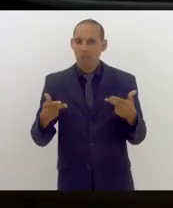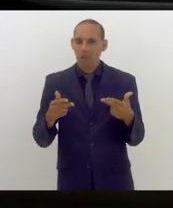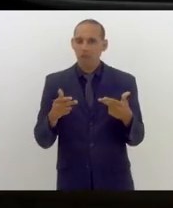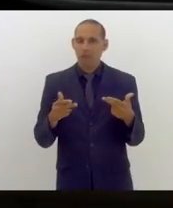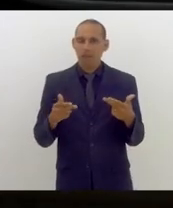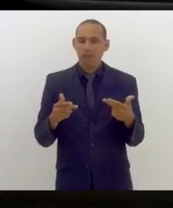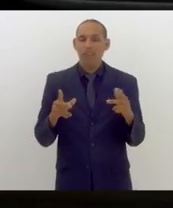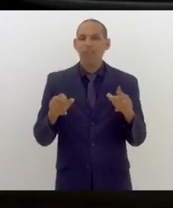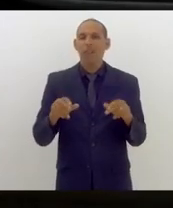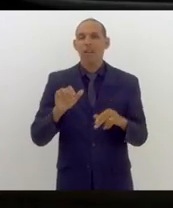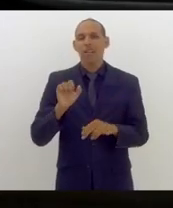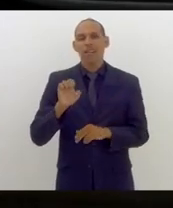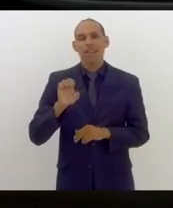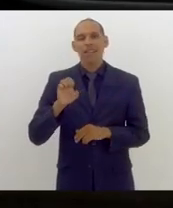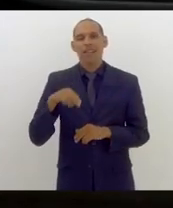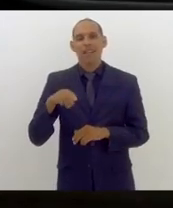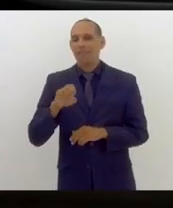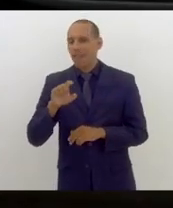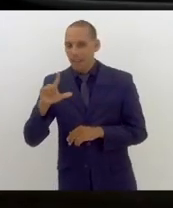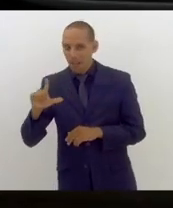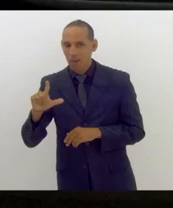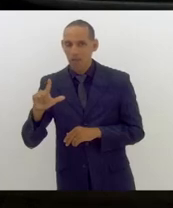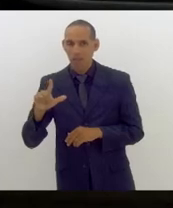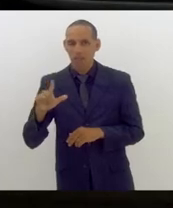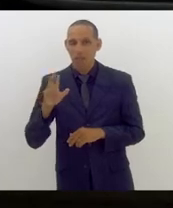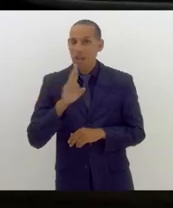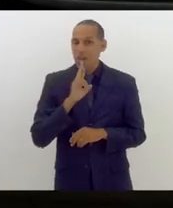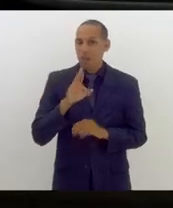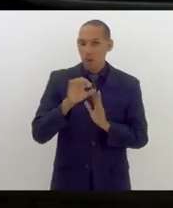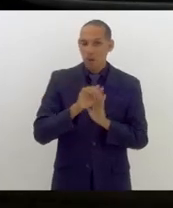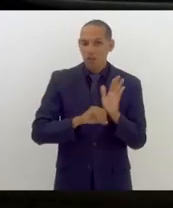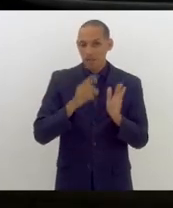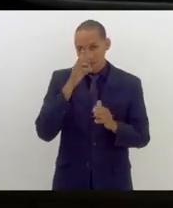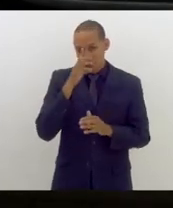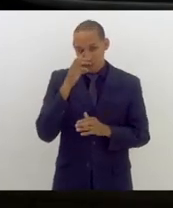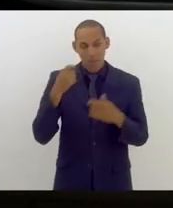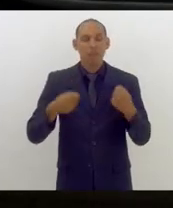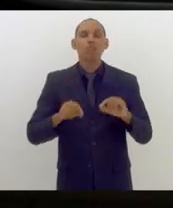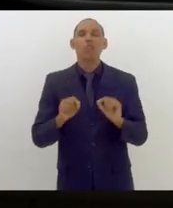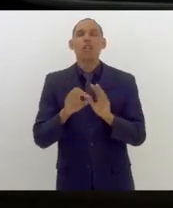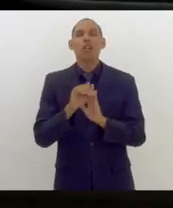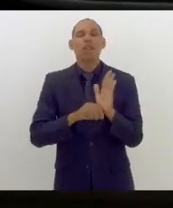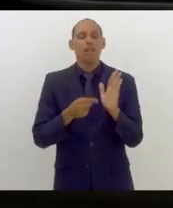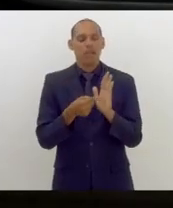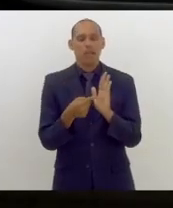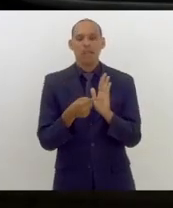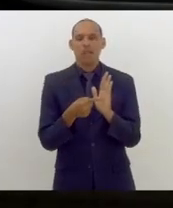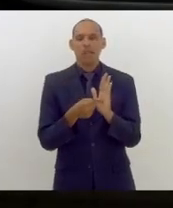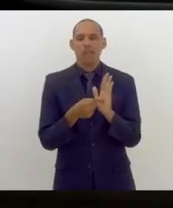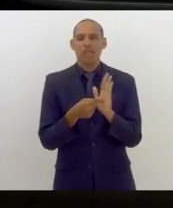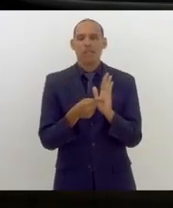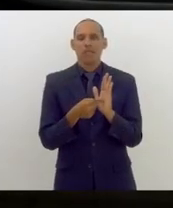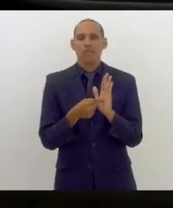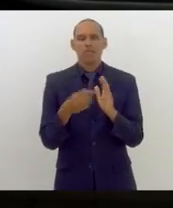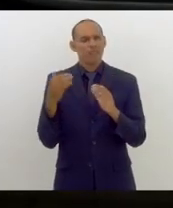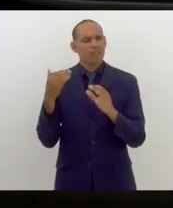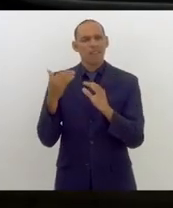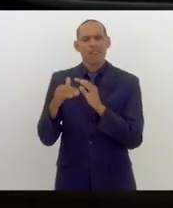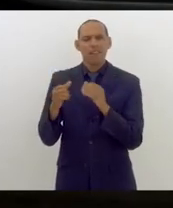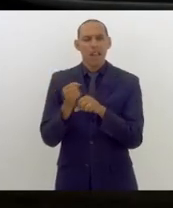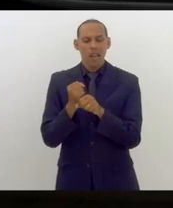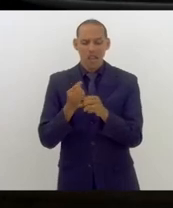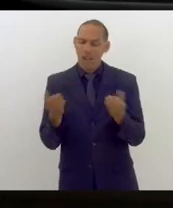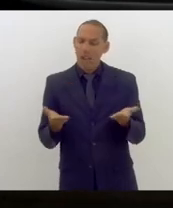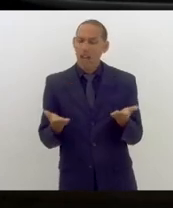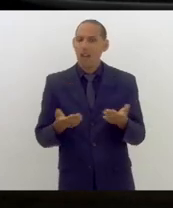questão da questão da enel da enel pra pra responder o eu acho que se eu fiz tem que ser enviada esse